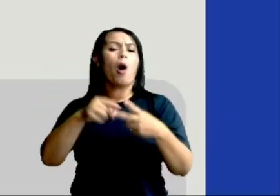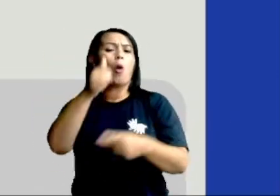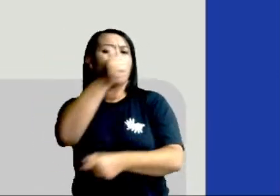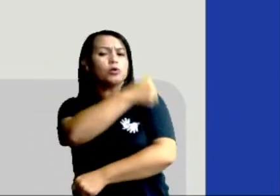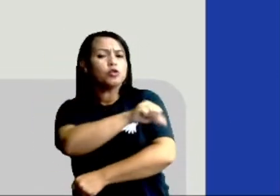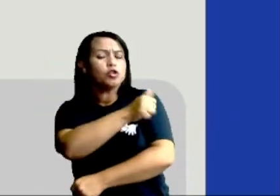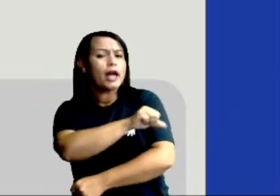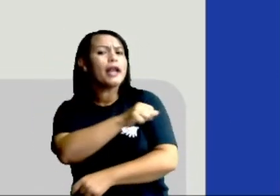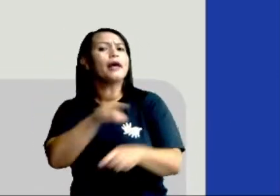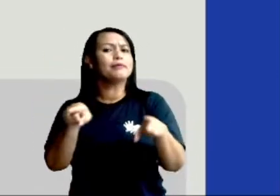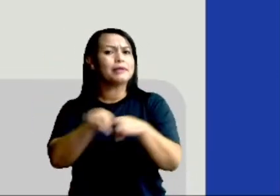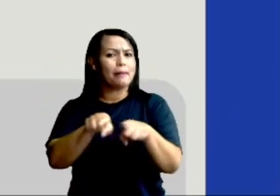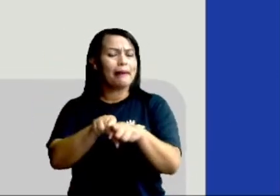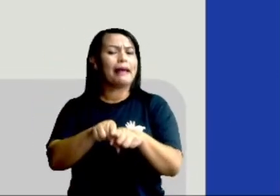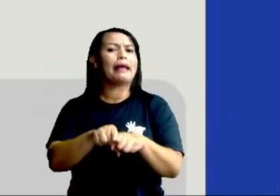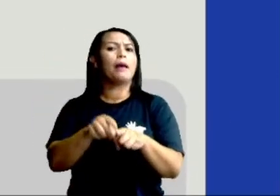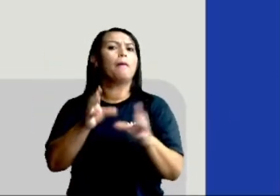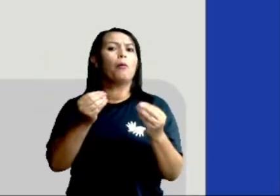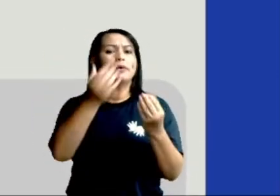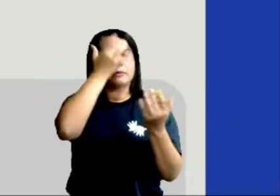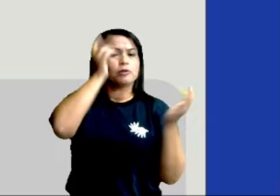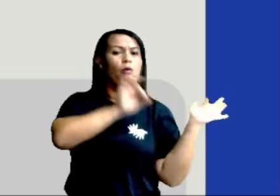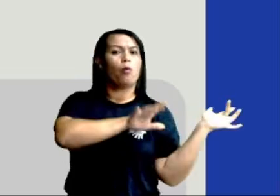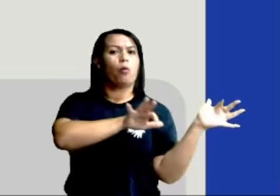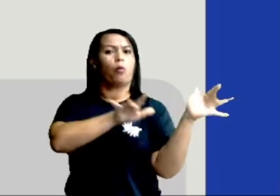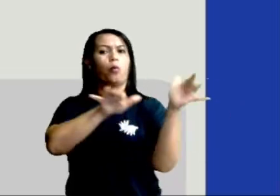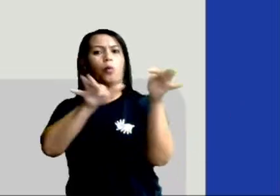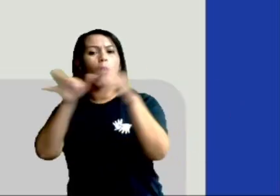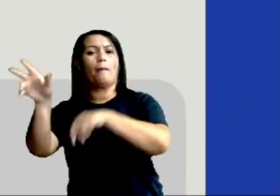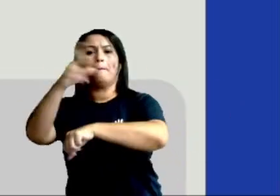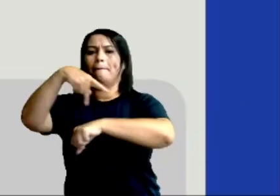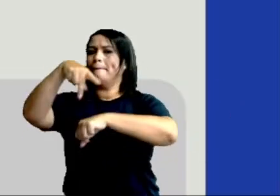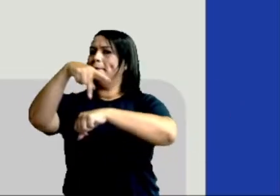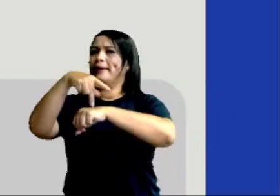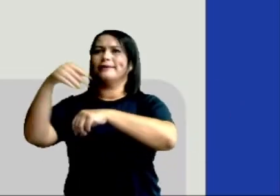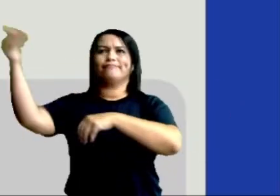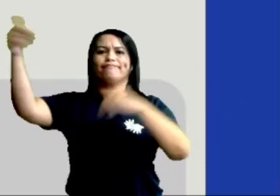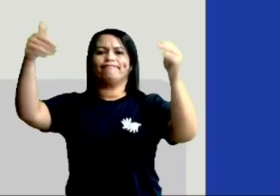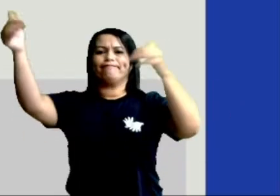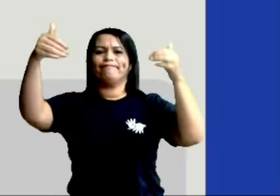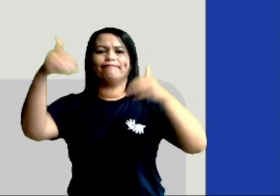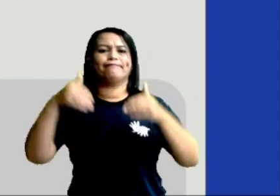Rio de Janeiro também. É bem frequentado e vai gente de todo o país.